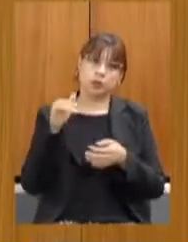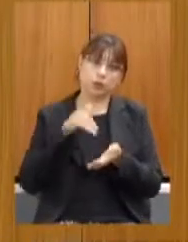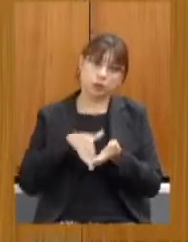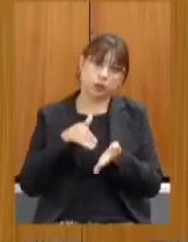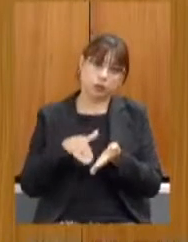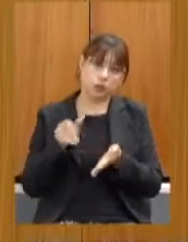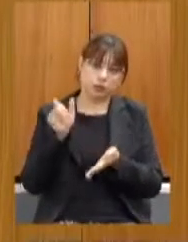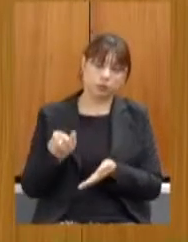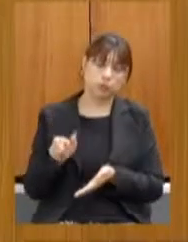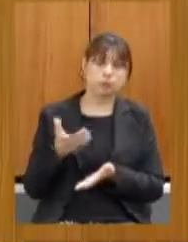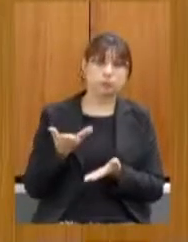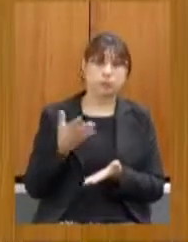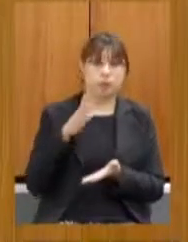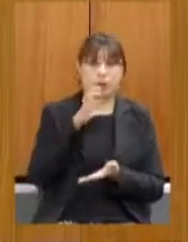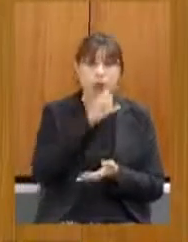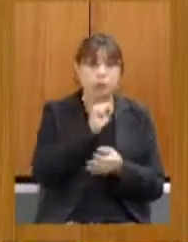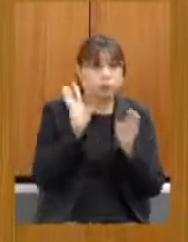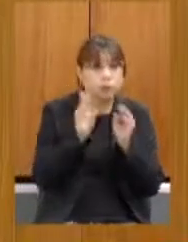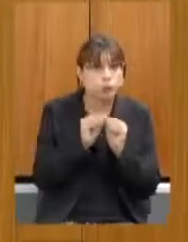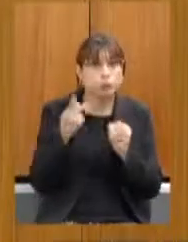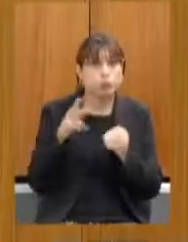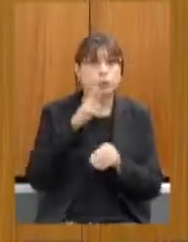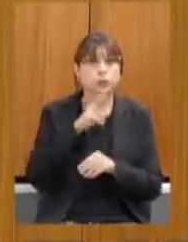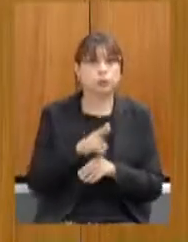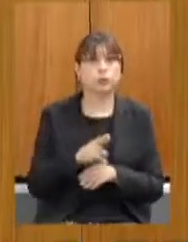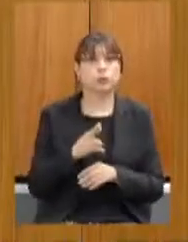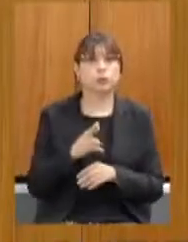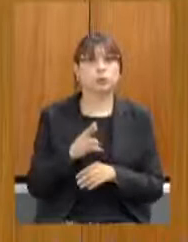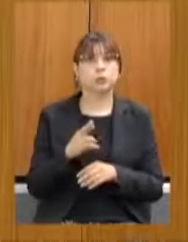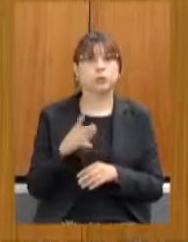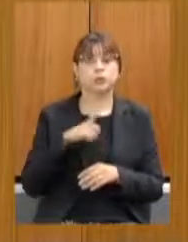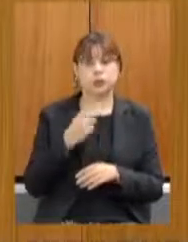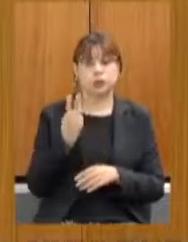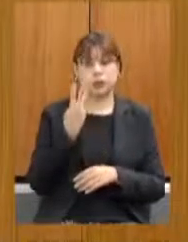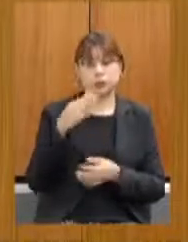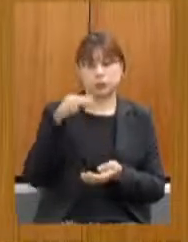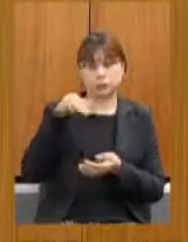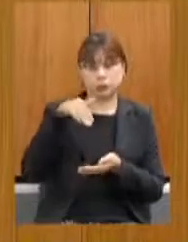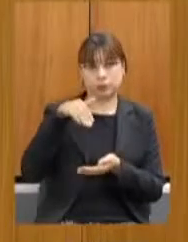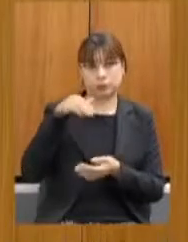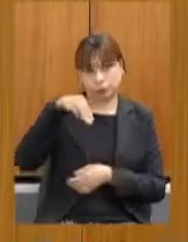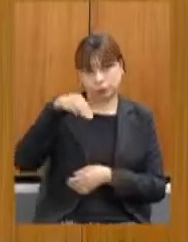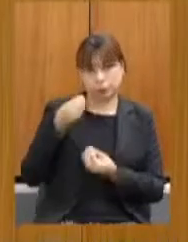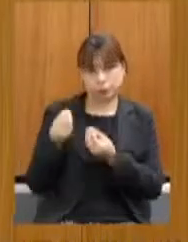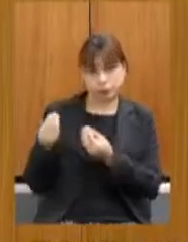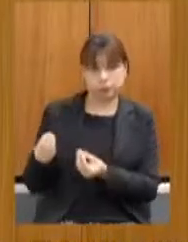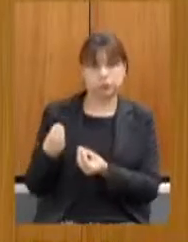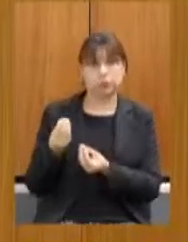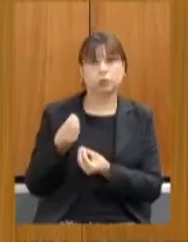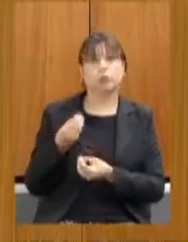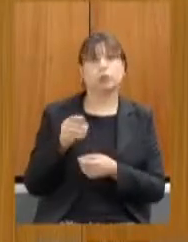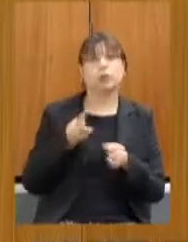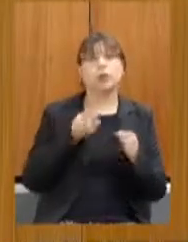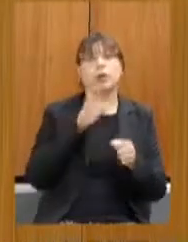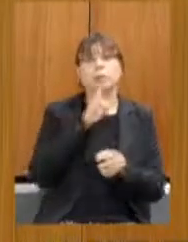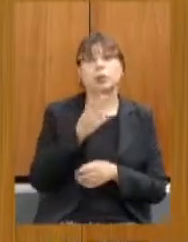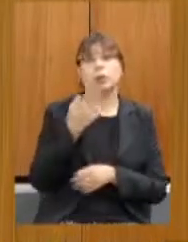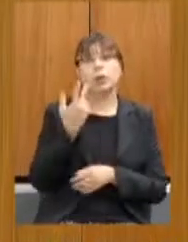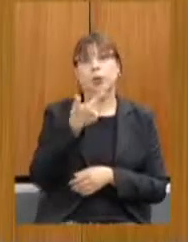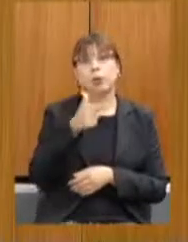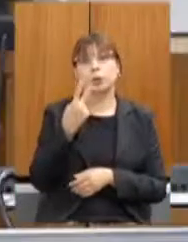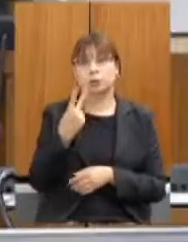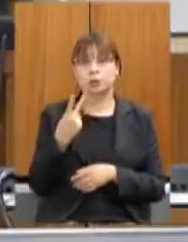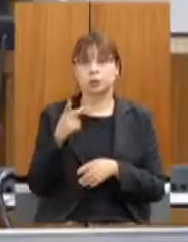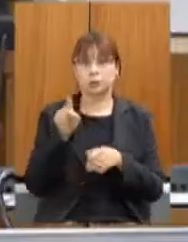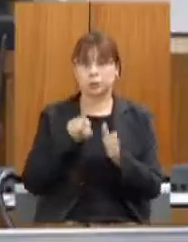respostas para que todos possam participar então só tem ainda mais três minutos para responder as outras duas perguntas Deputado Doutor Paulo